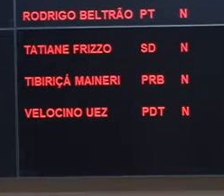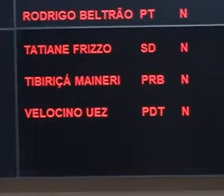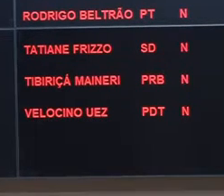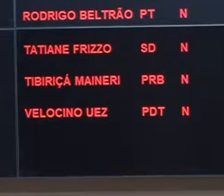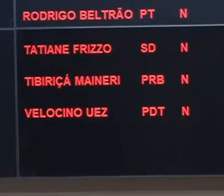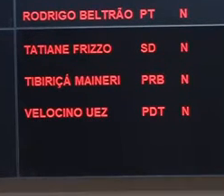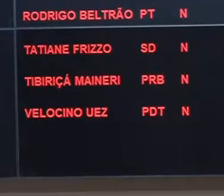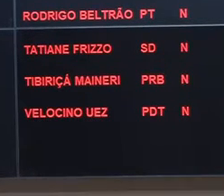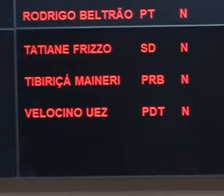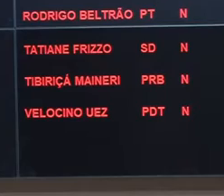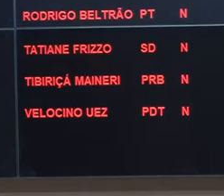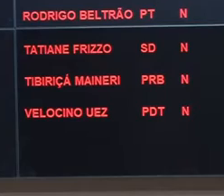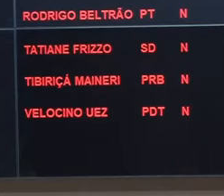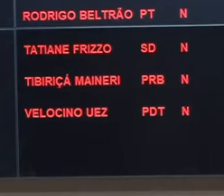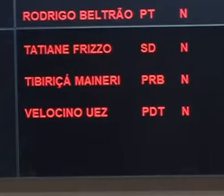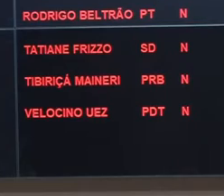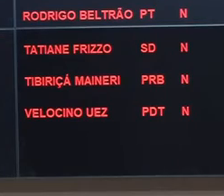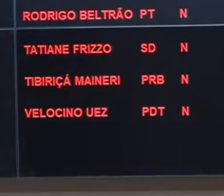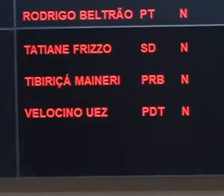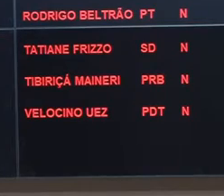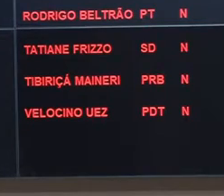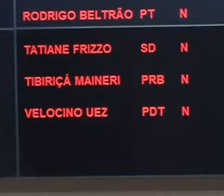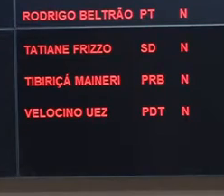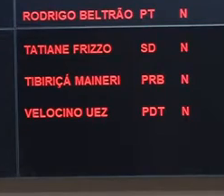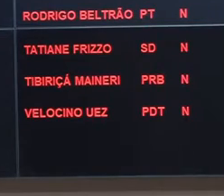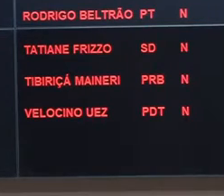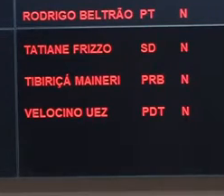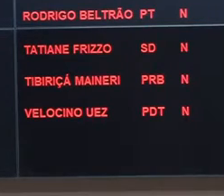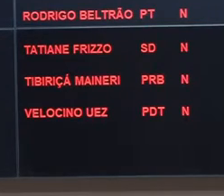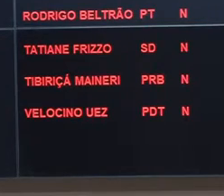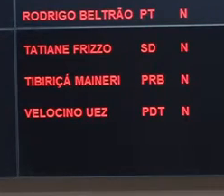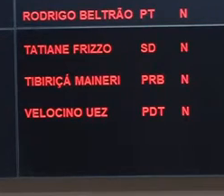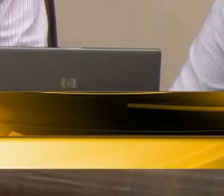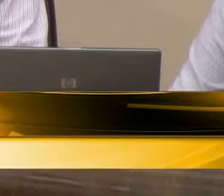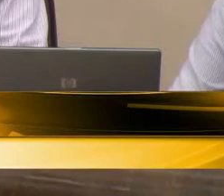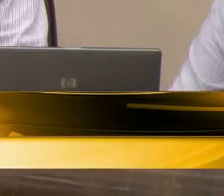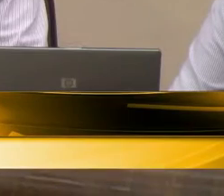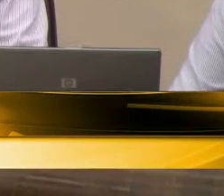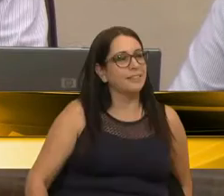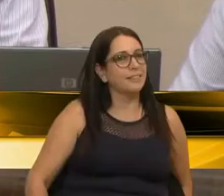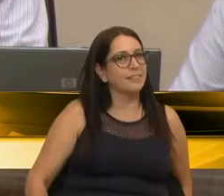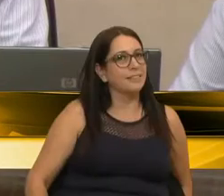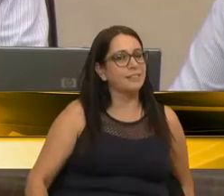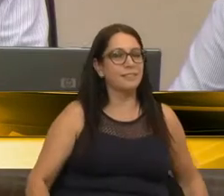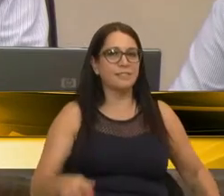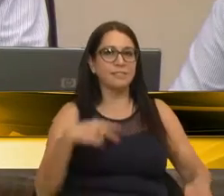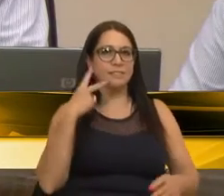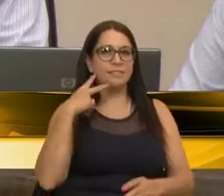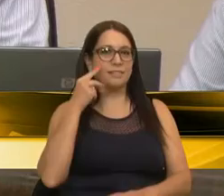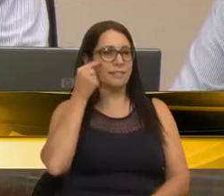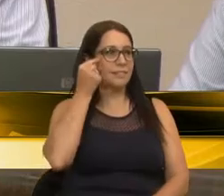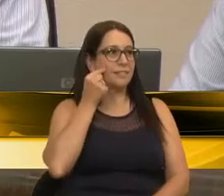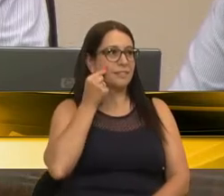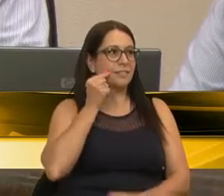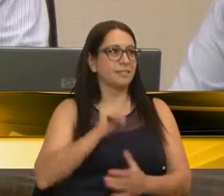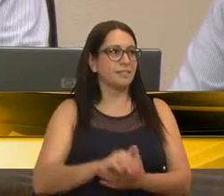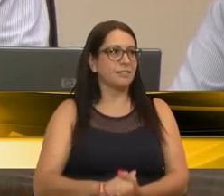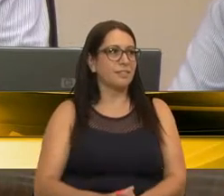O relator, né? Nós vamos fazer só um postzinho. Encerrado o registro dos votos. Vereador Bandeira vota